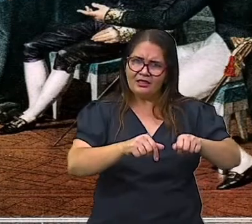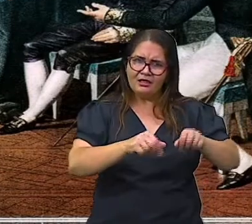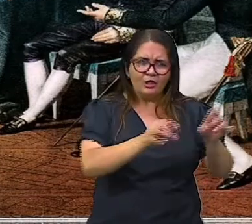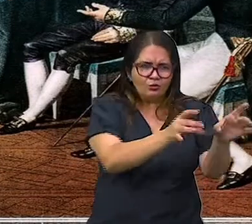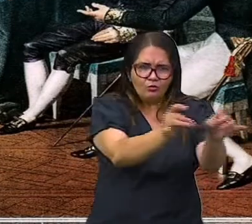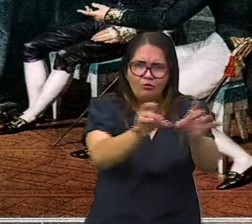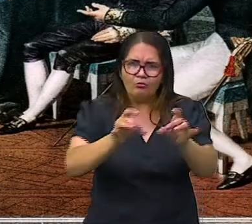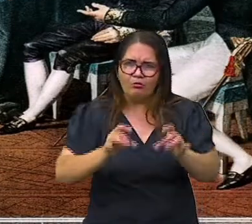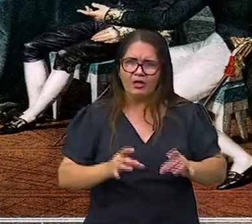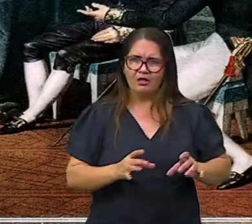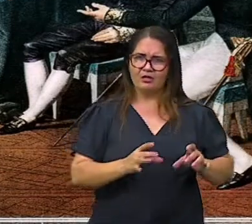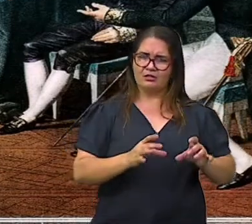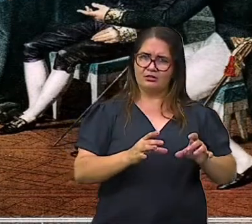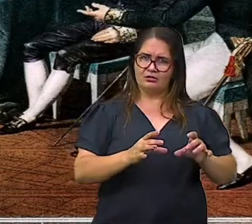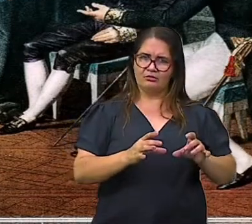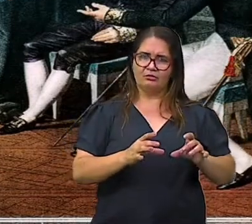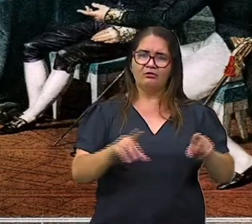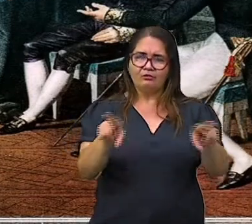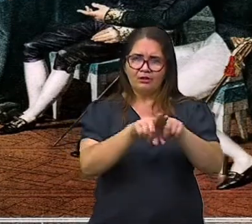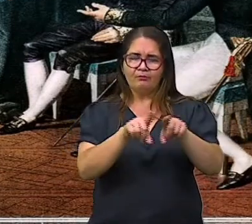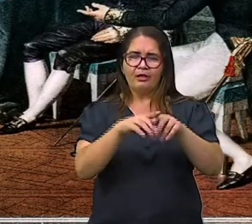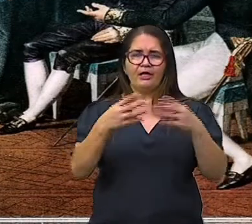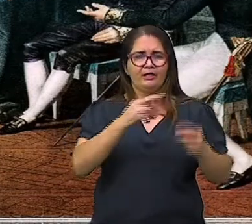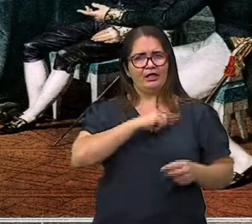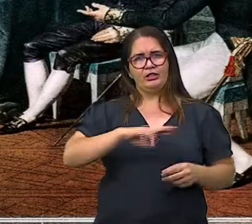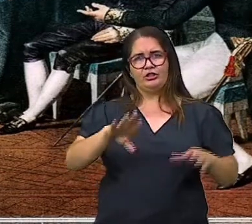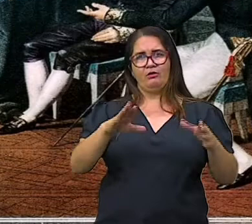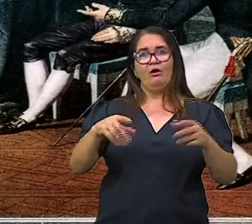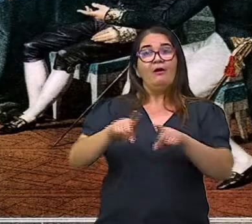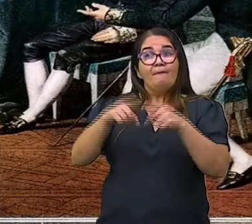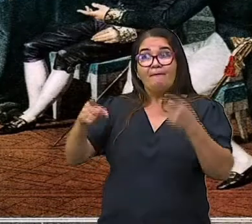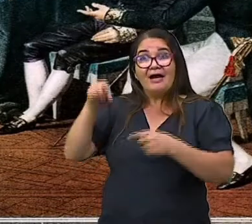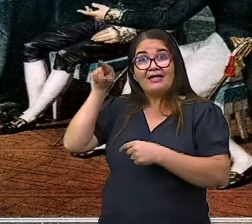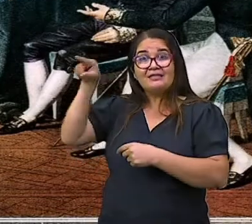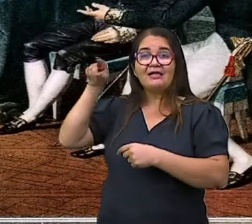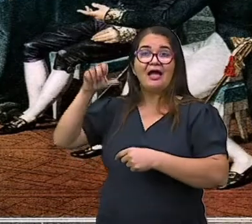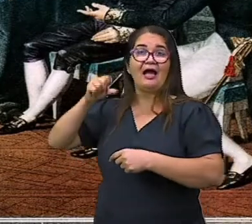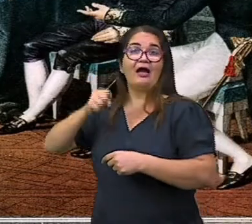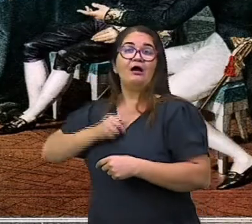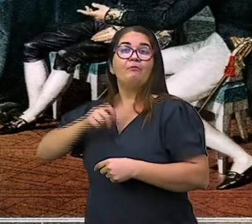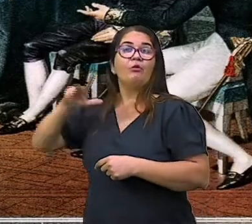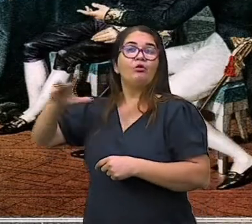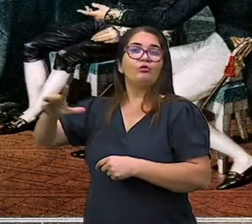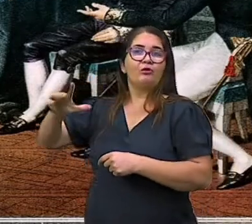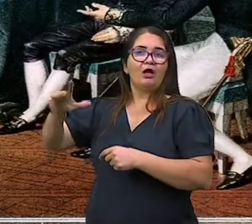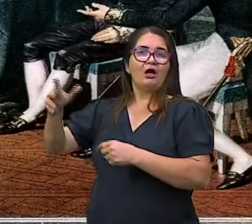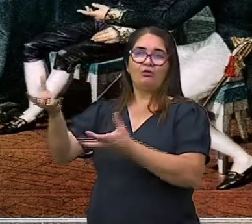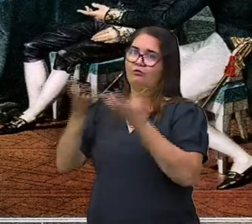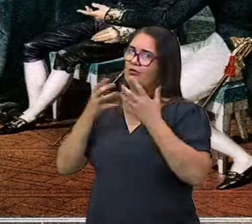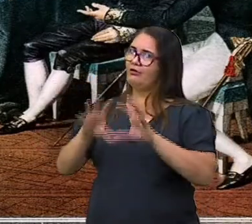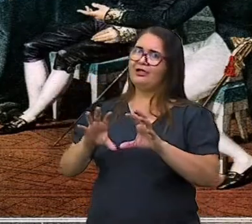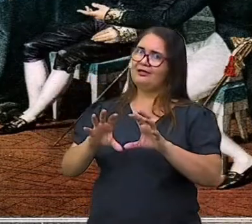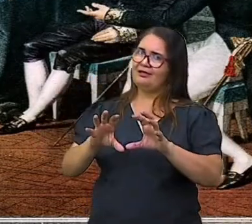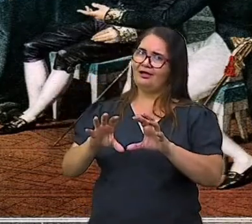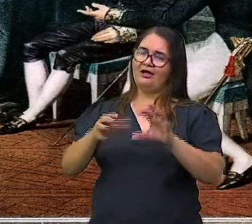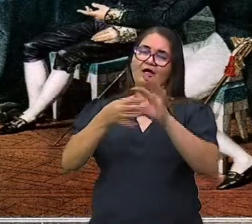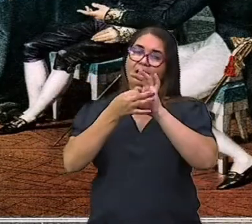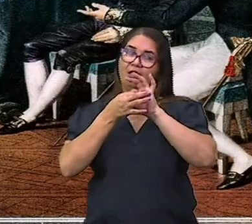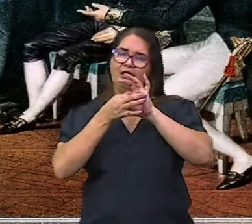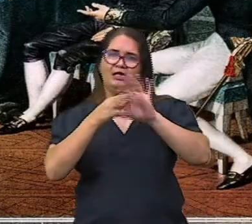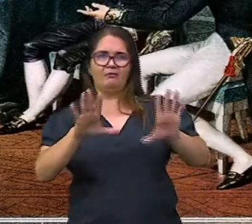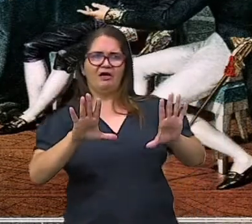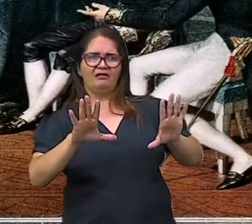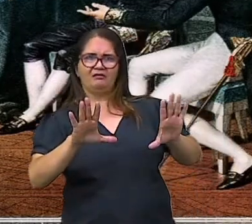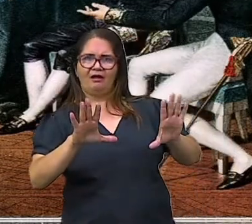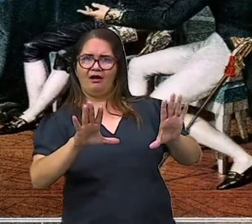o país e de impedir o desenvolvimento econômico que estava em curso. Aqui na imagem nós